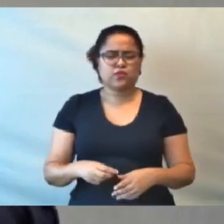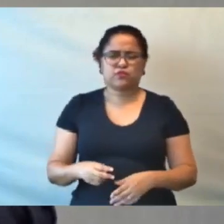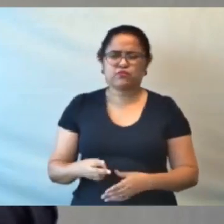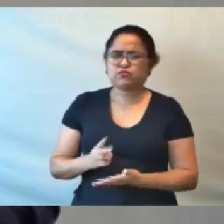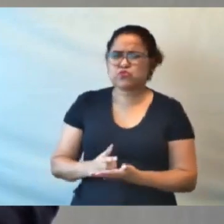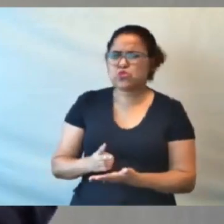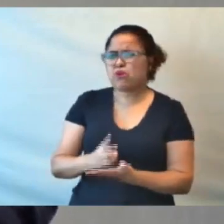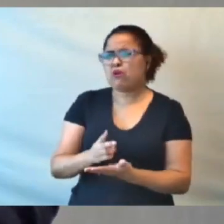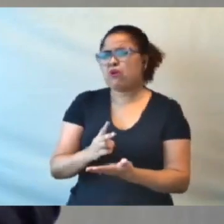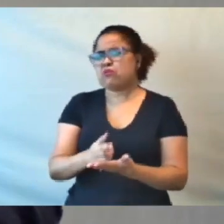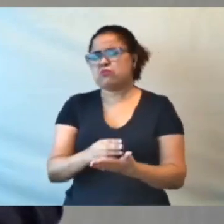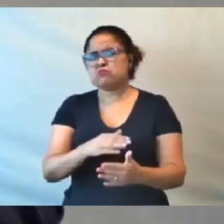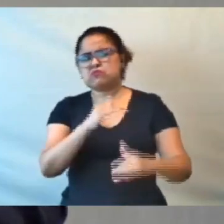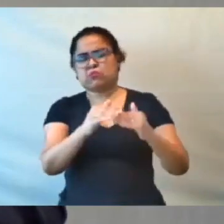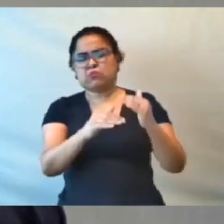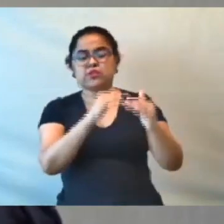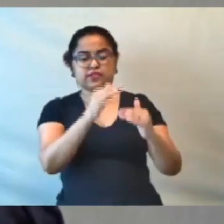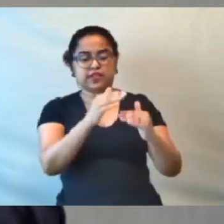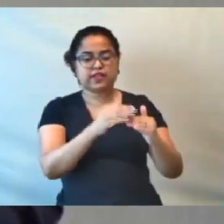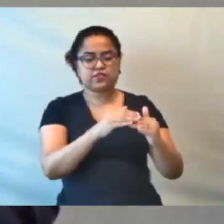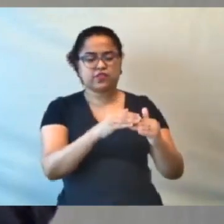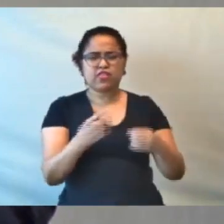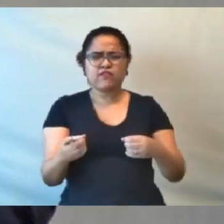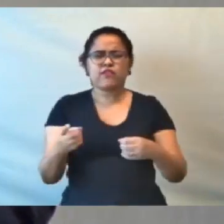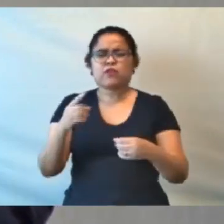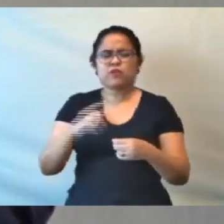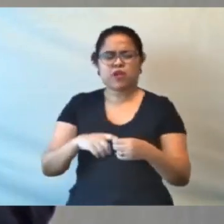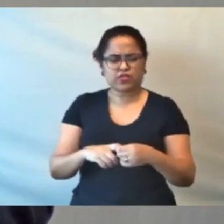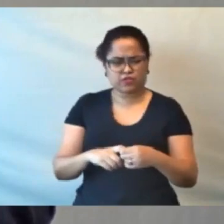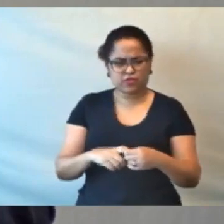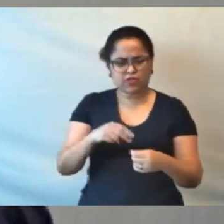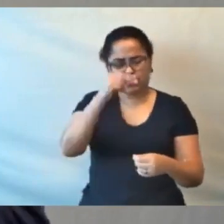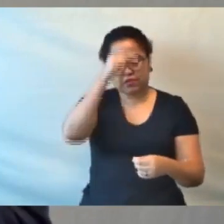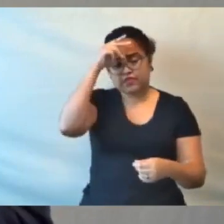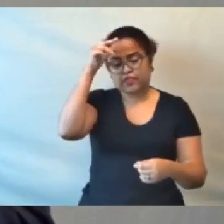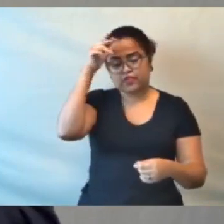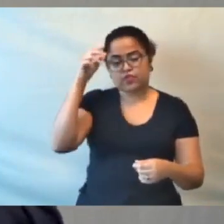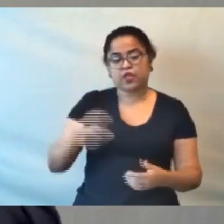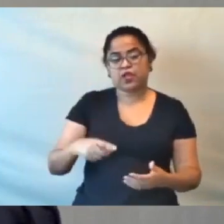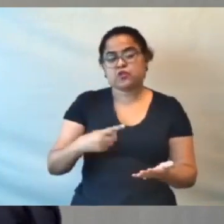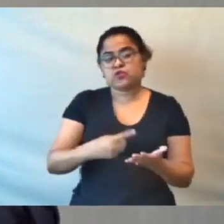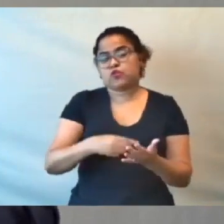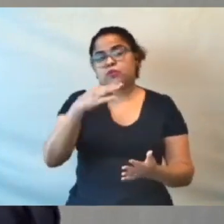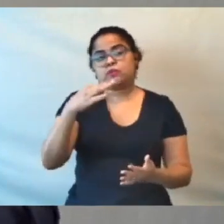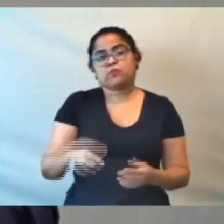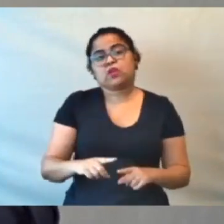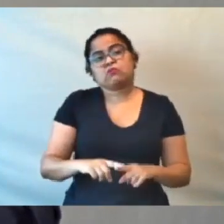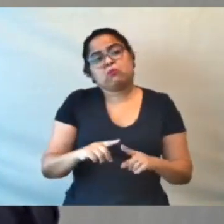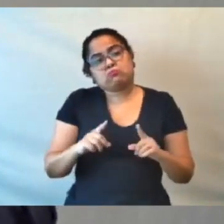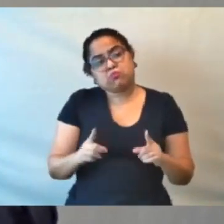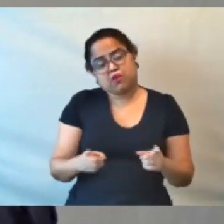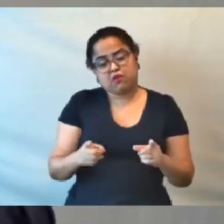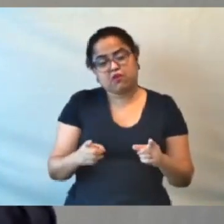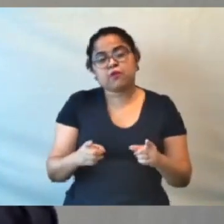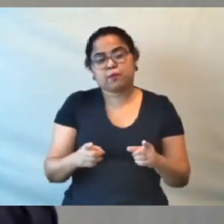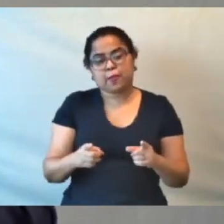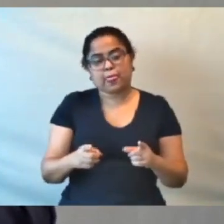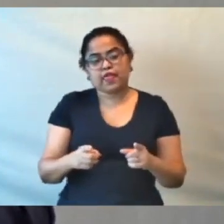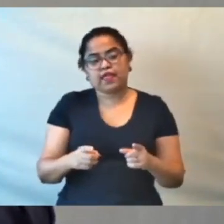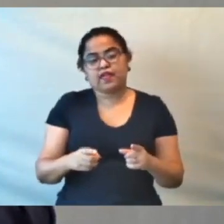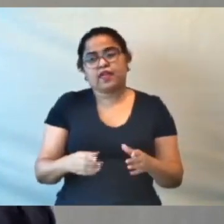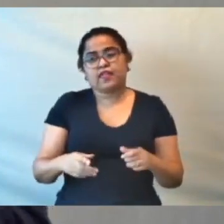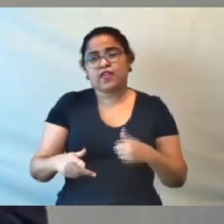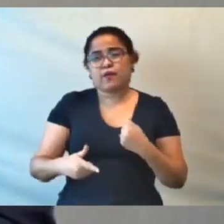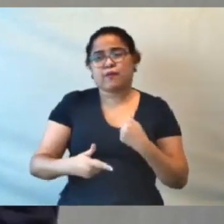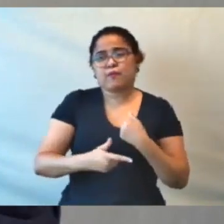da prefeitura quanto ao cumprimento ou não das recomendações contidas nos relatórios da própria Fundação Cristiano Ottoni, em especial no